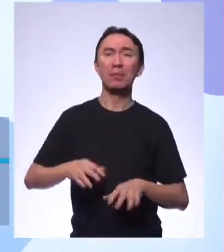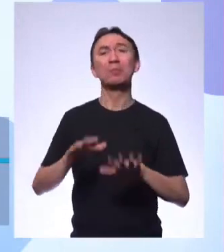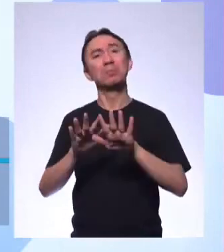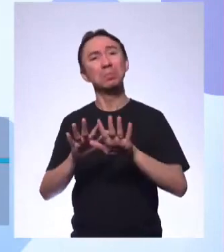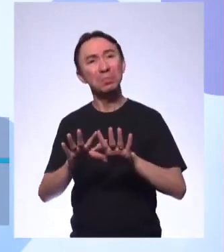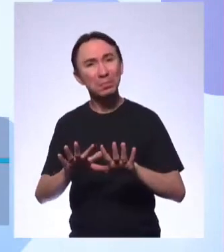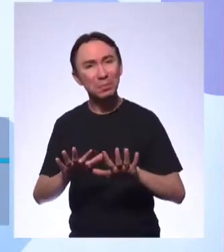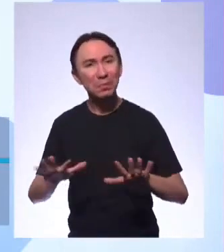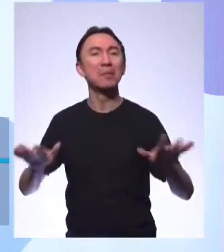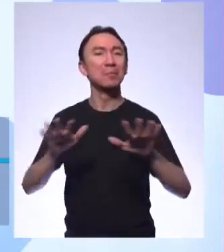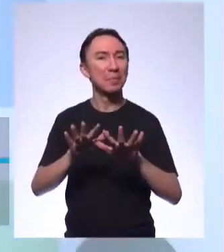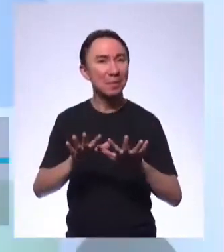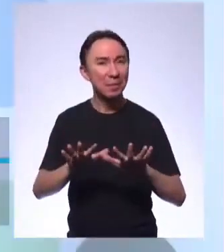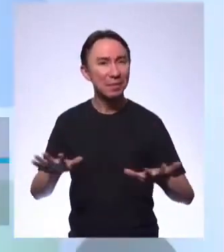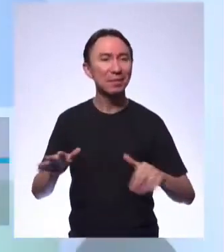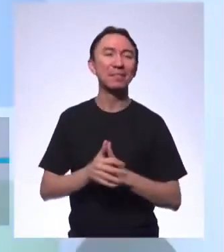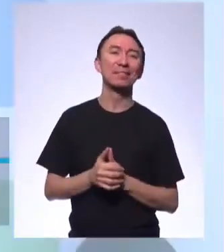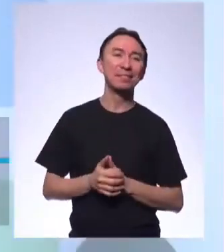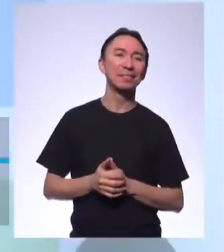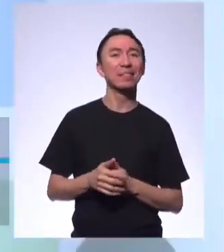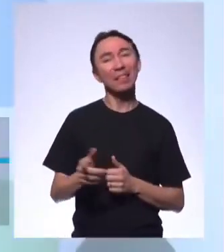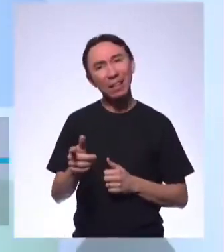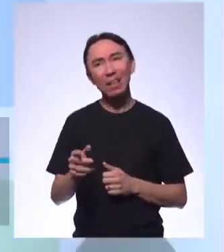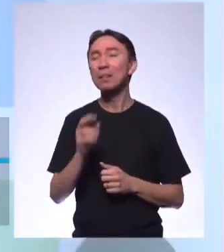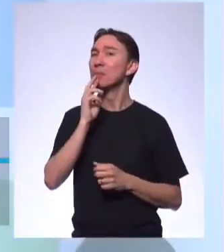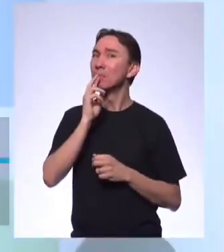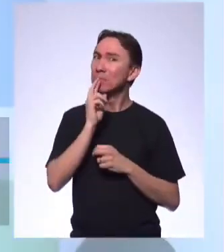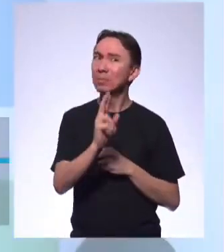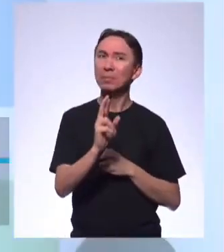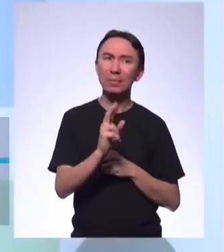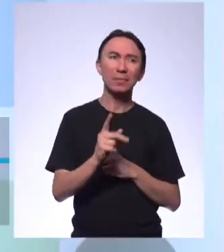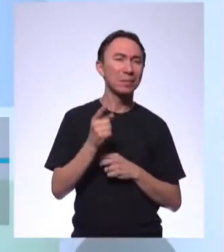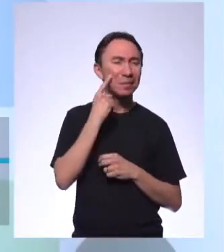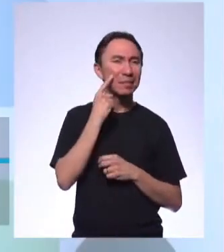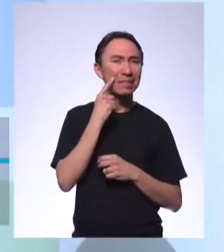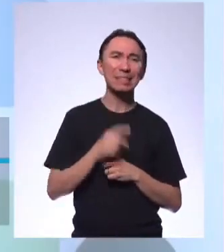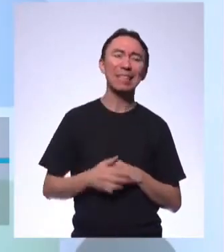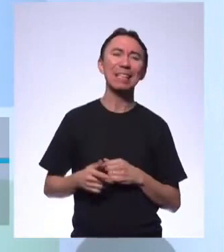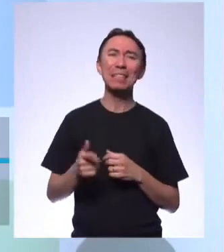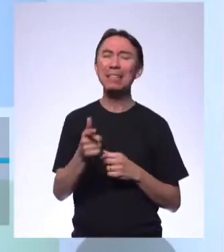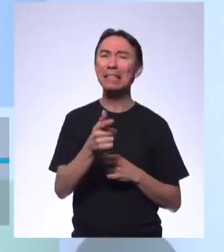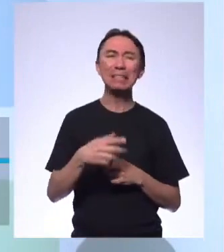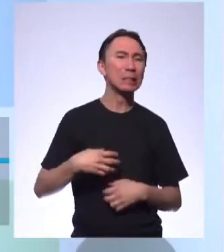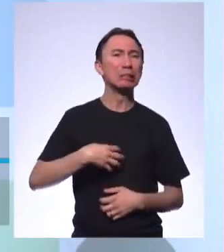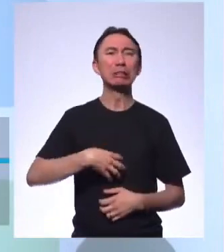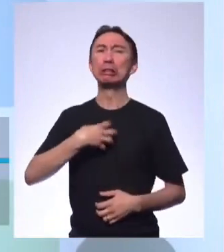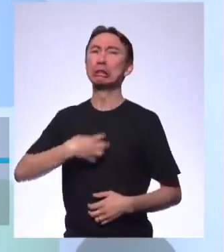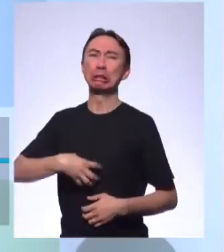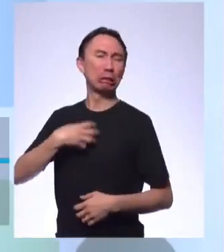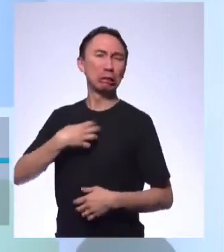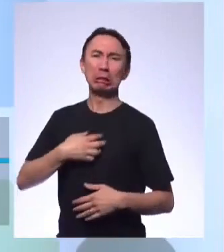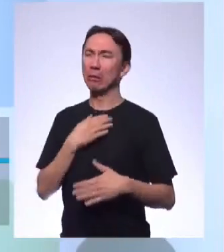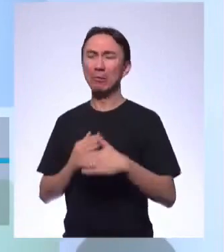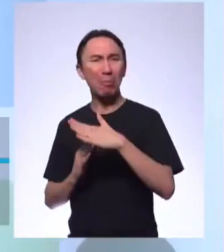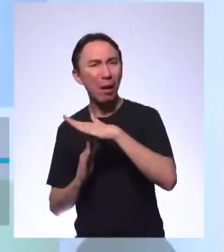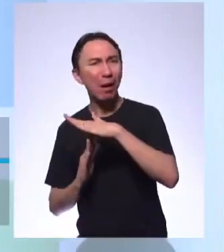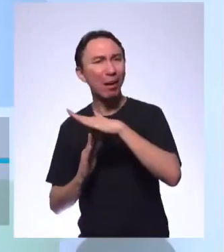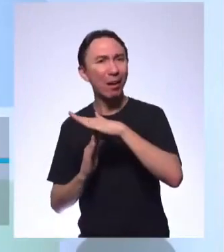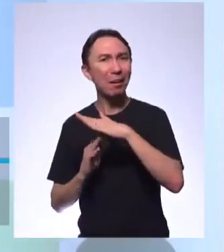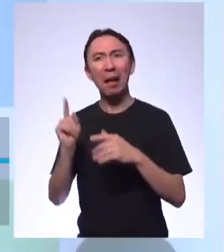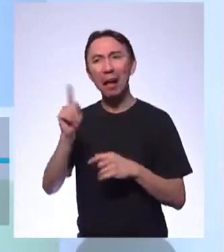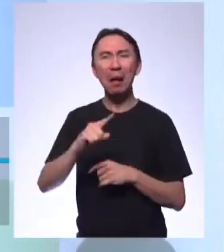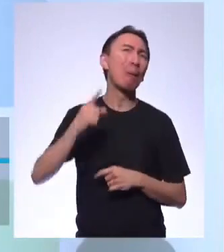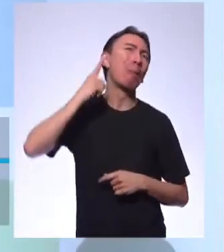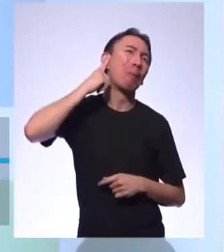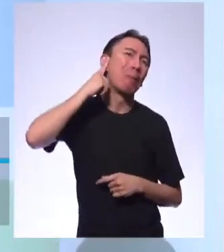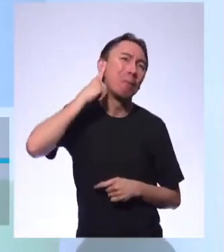acalmar, é o que diz a Ludmilla. Eu acredito que a resposta já está logo ao lado aqui, ó. Suspende a zanga, que seria um mar zangado, barulho do mar,